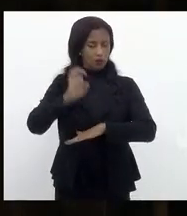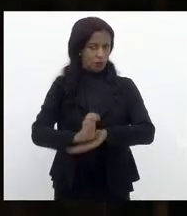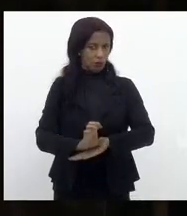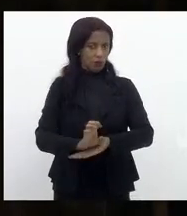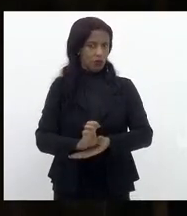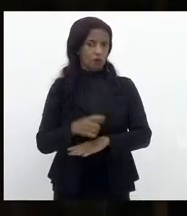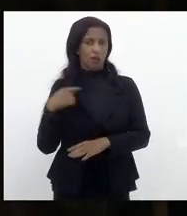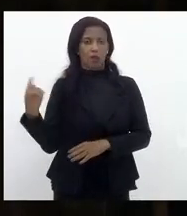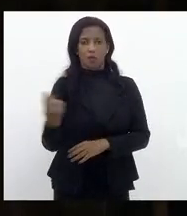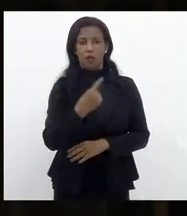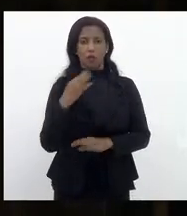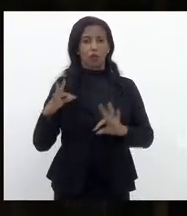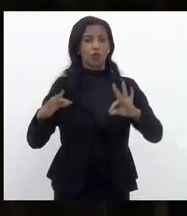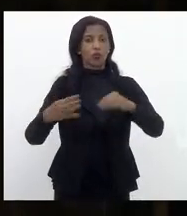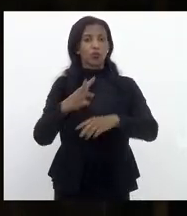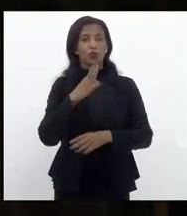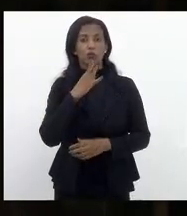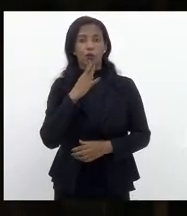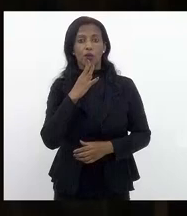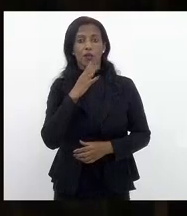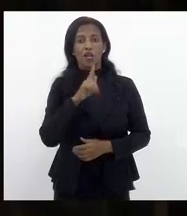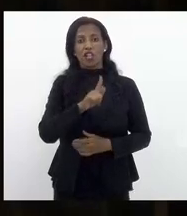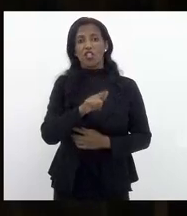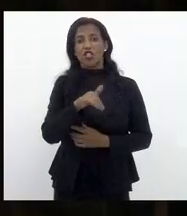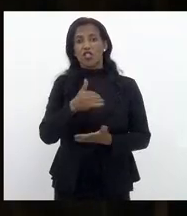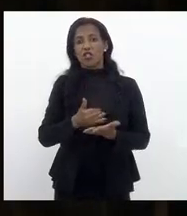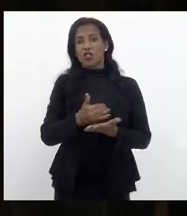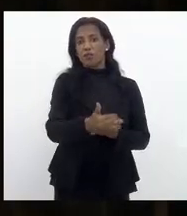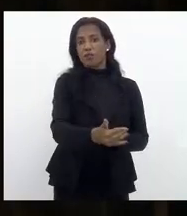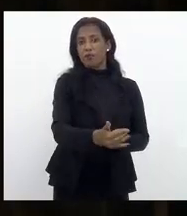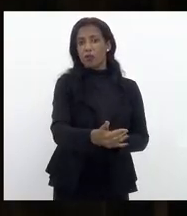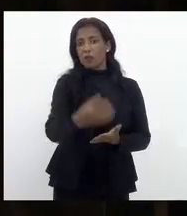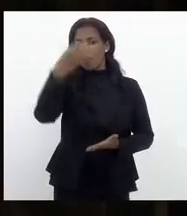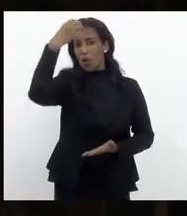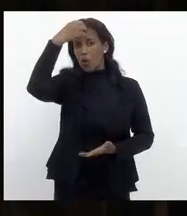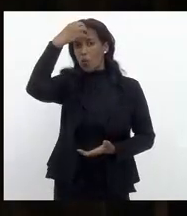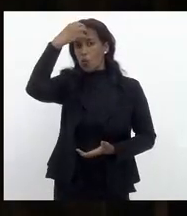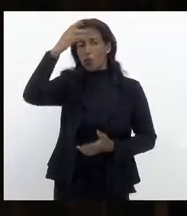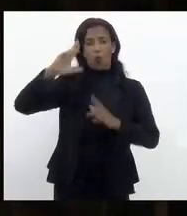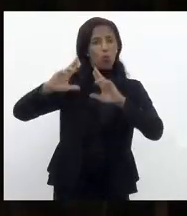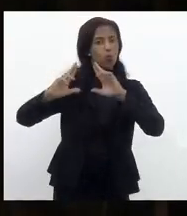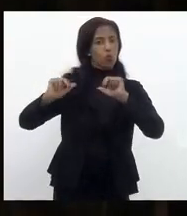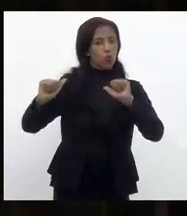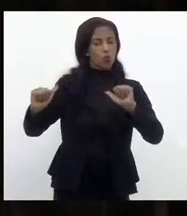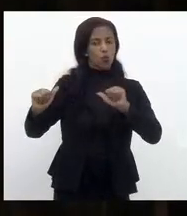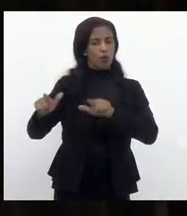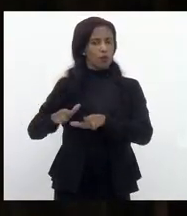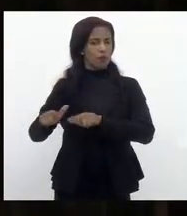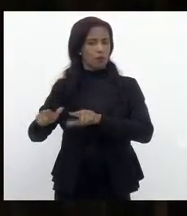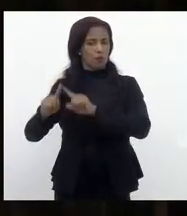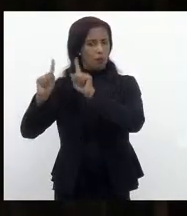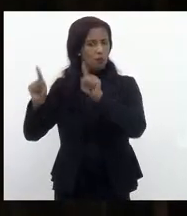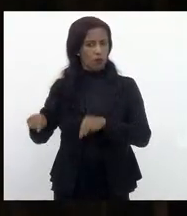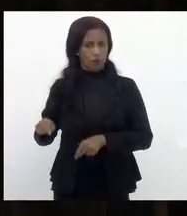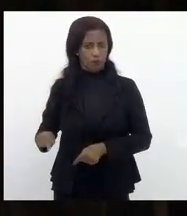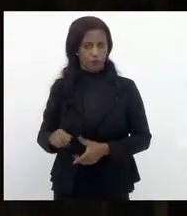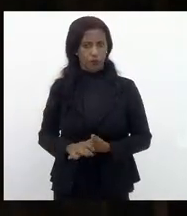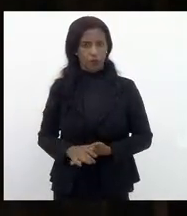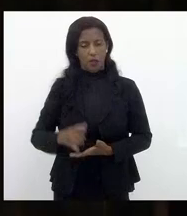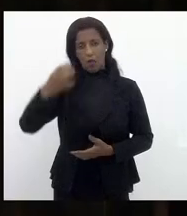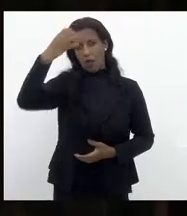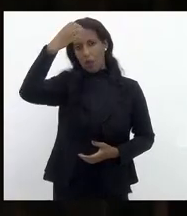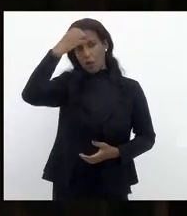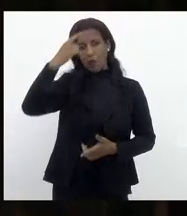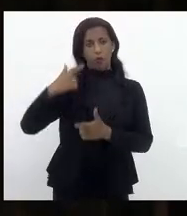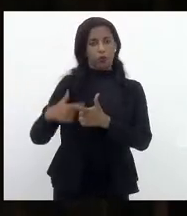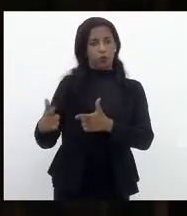que nós todos conhecemos a Gênese e que a culpa não é e nunca será do Servidor Público a